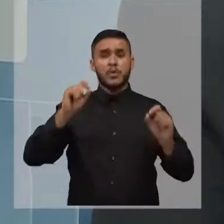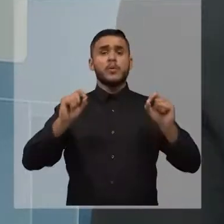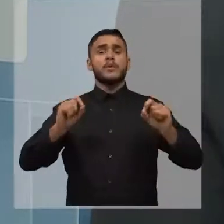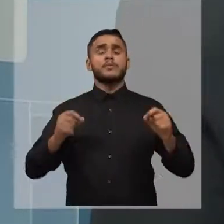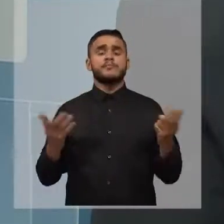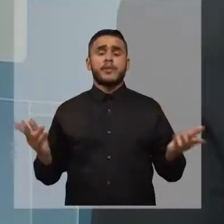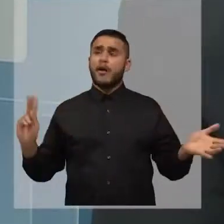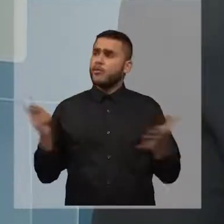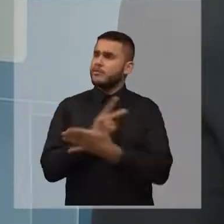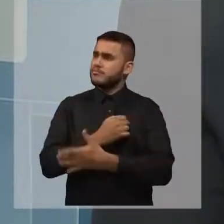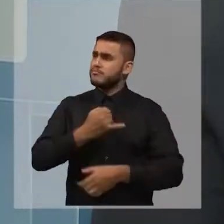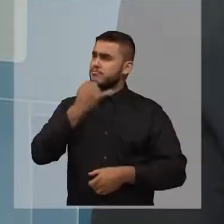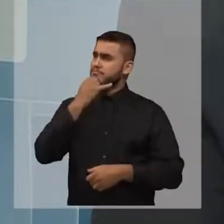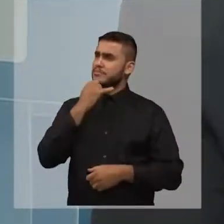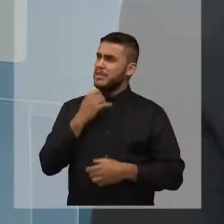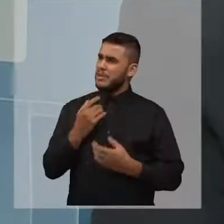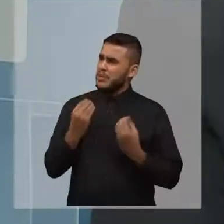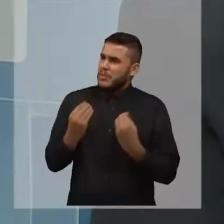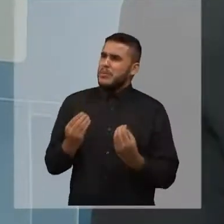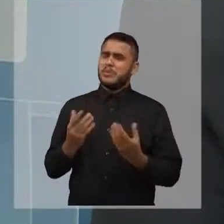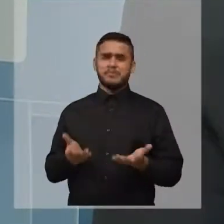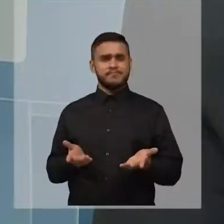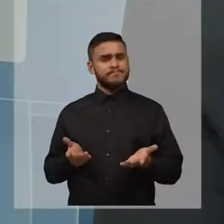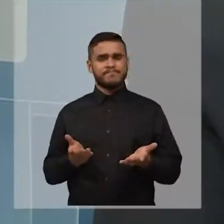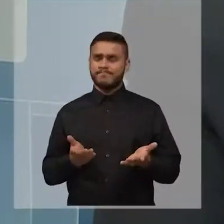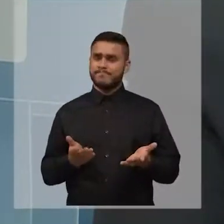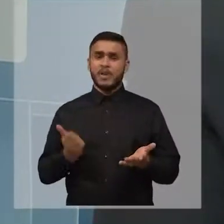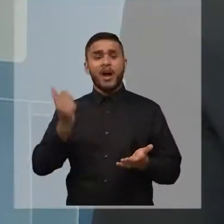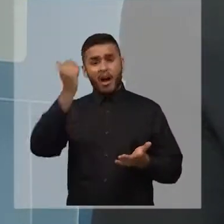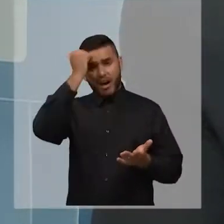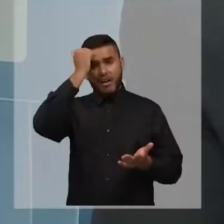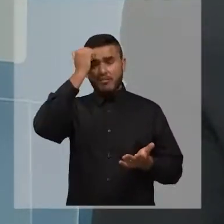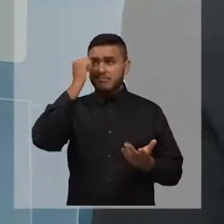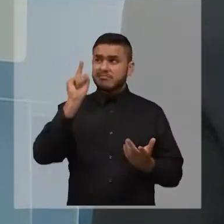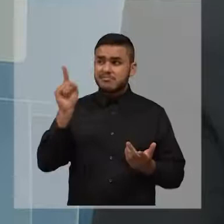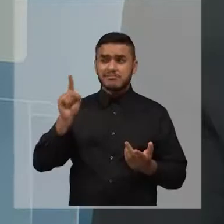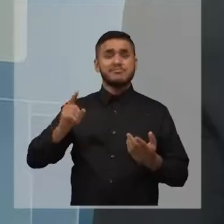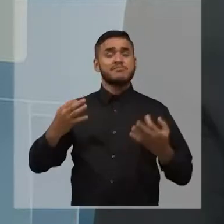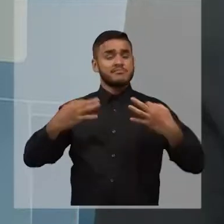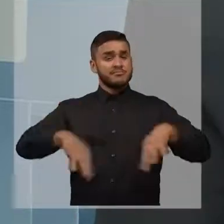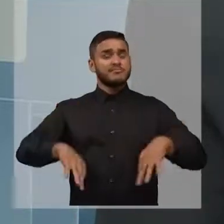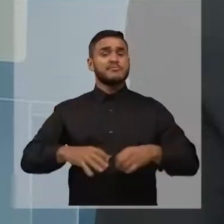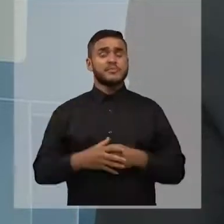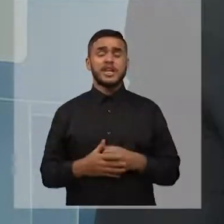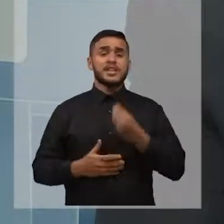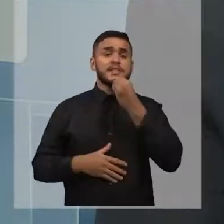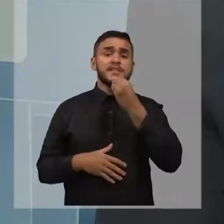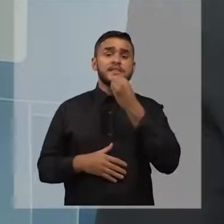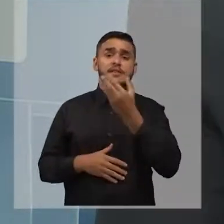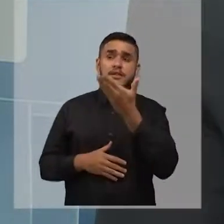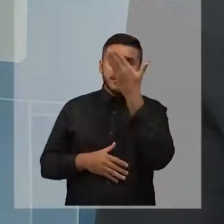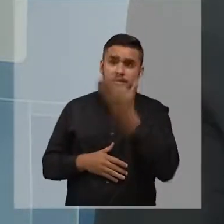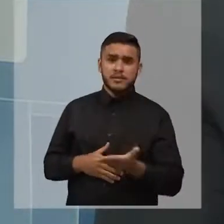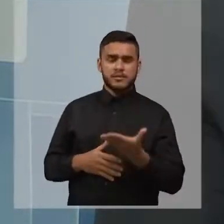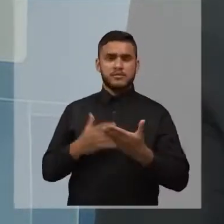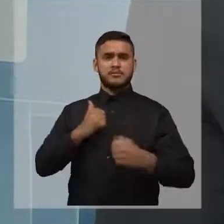decepção do presidente Bolsonaro é essa. Qual é? É que eu esperava uma pessoa com